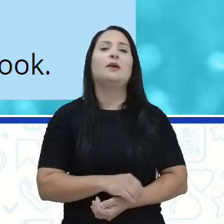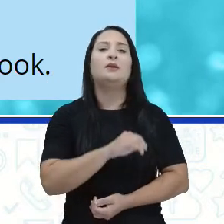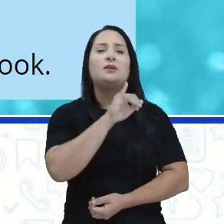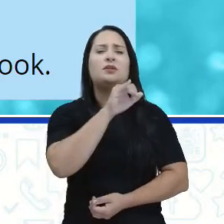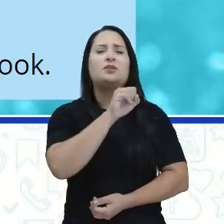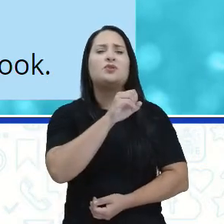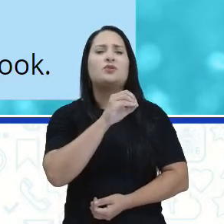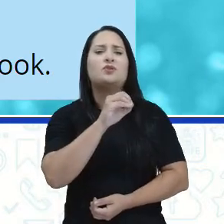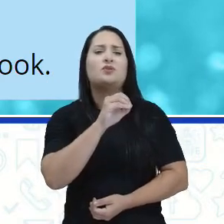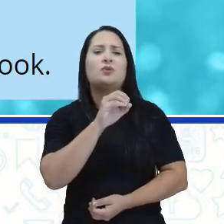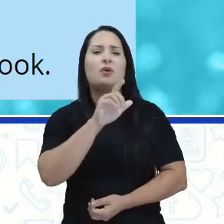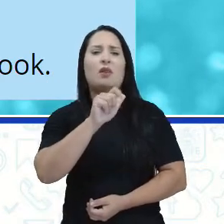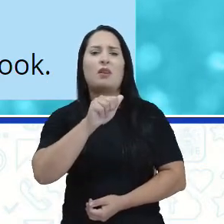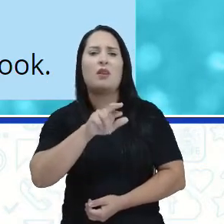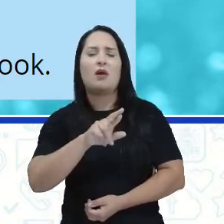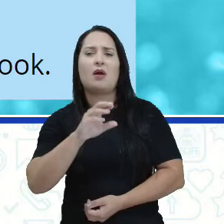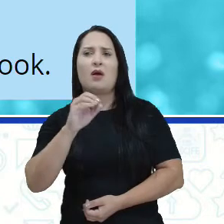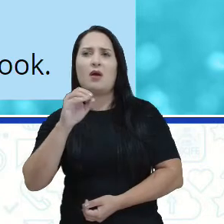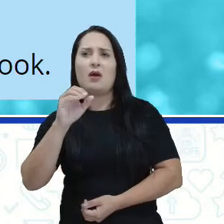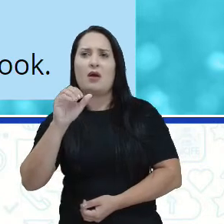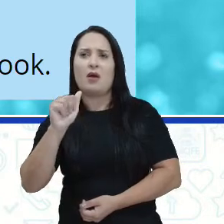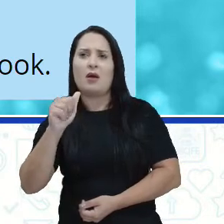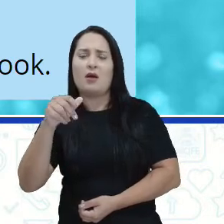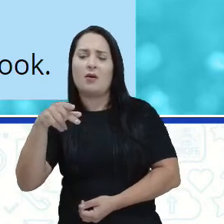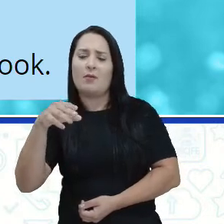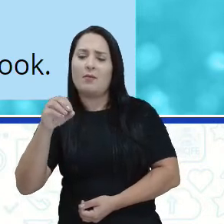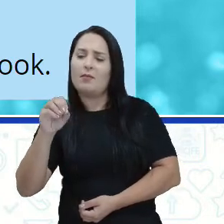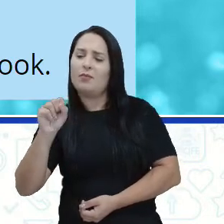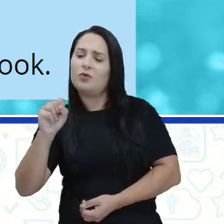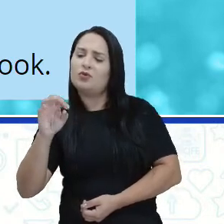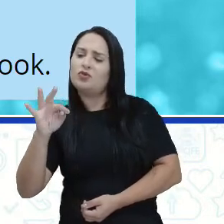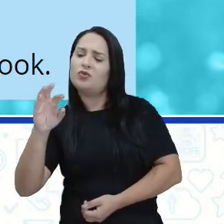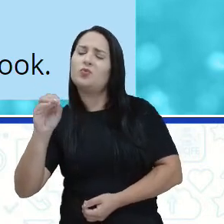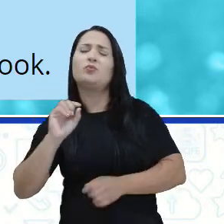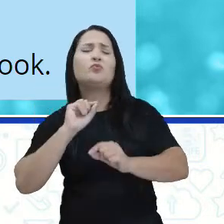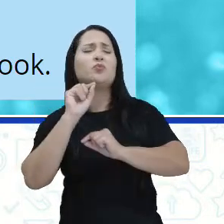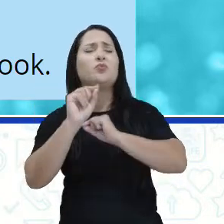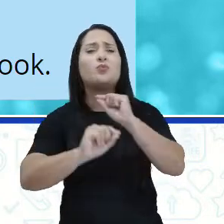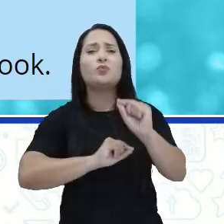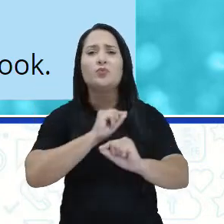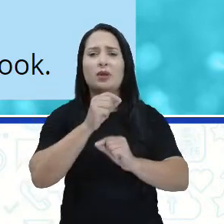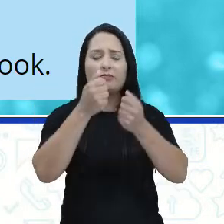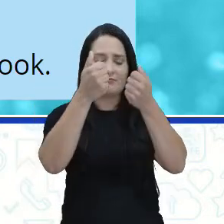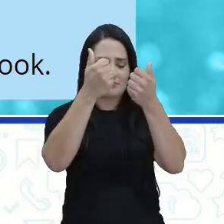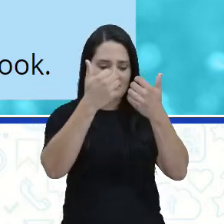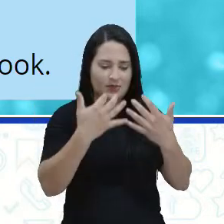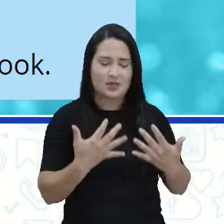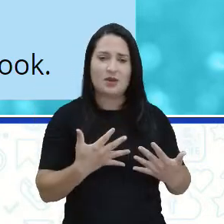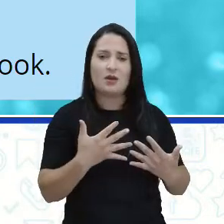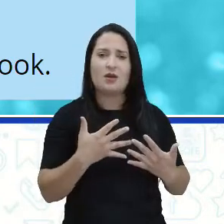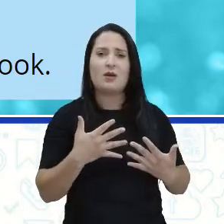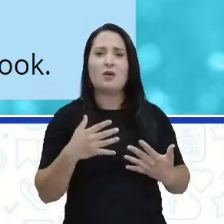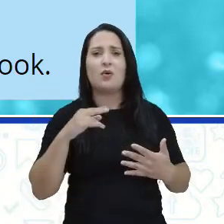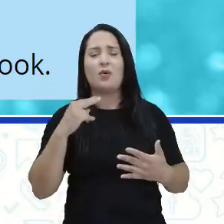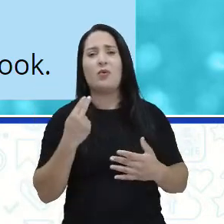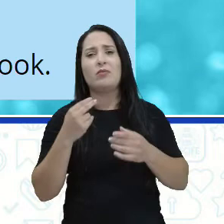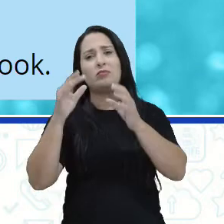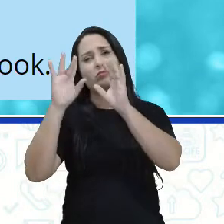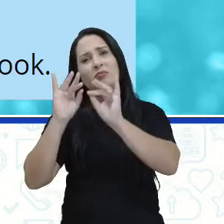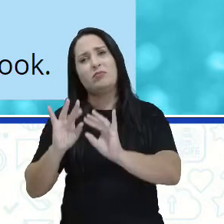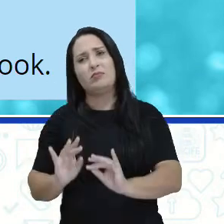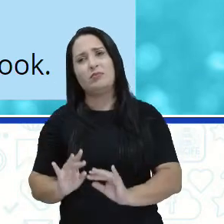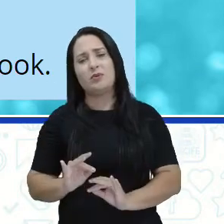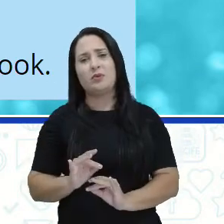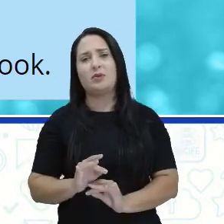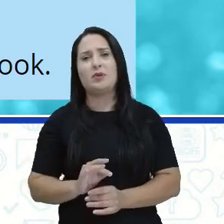que é aposto? Aposto é justamente esse termo usado para dar explicações ou definições sobre um